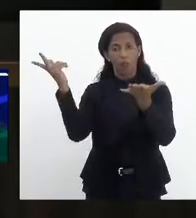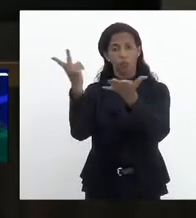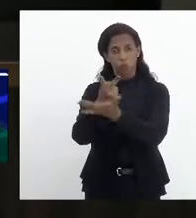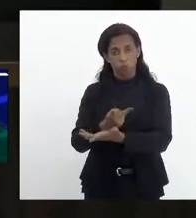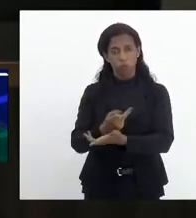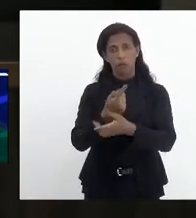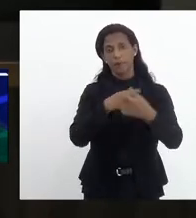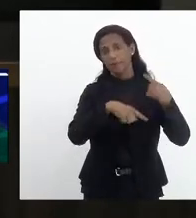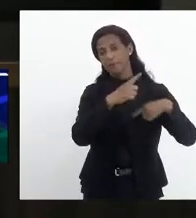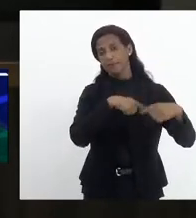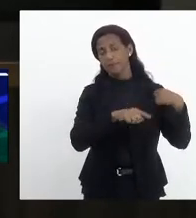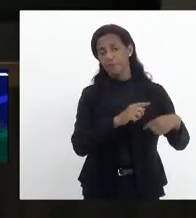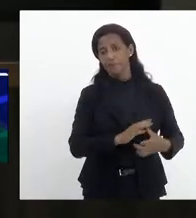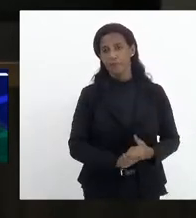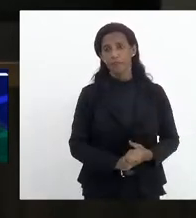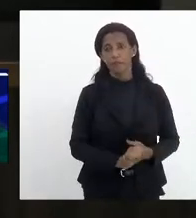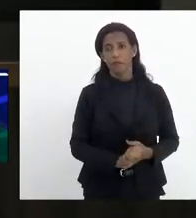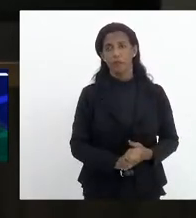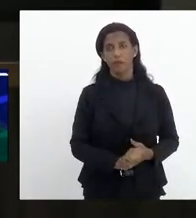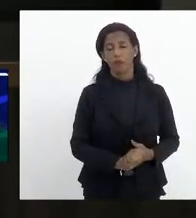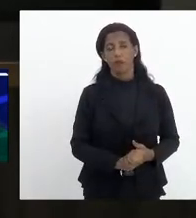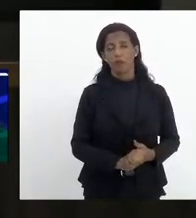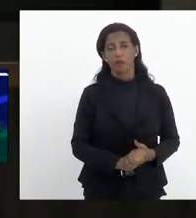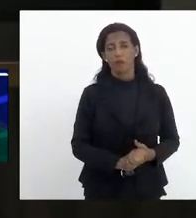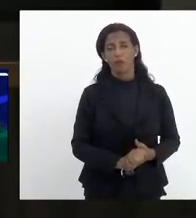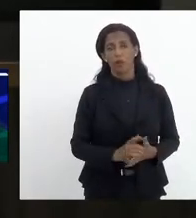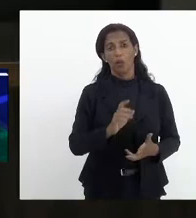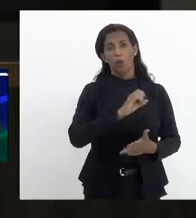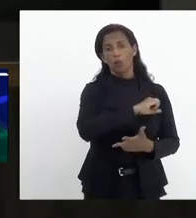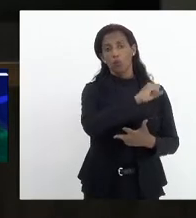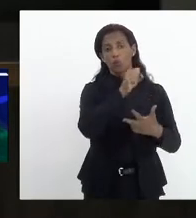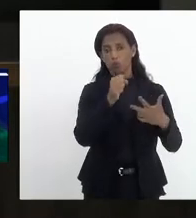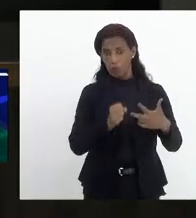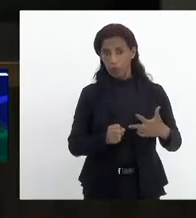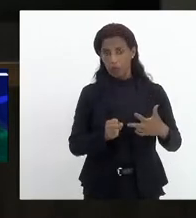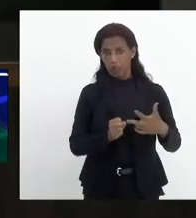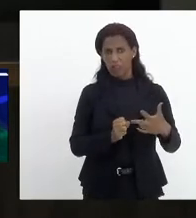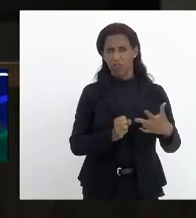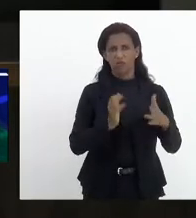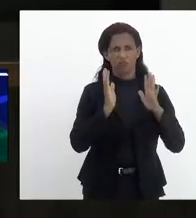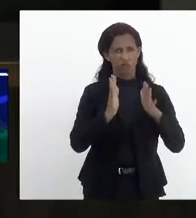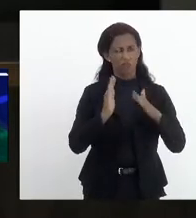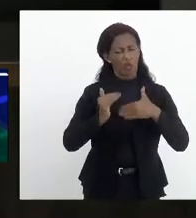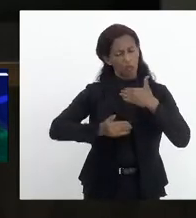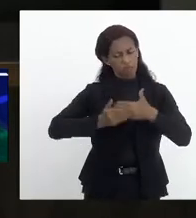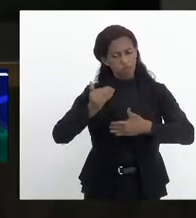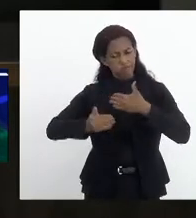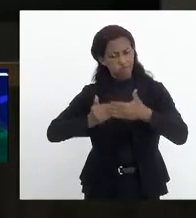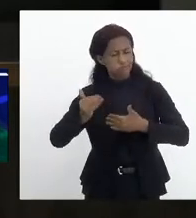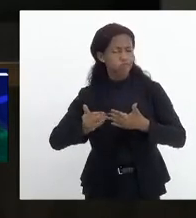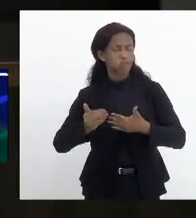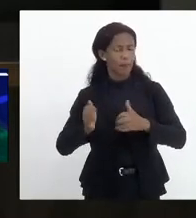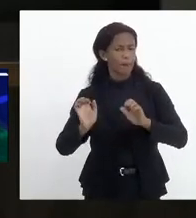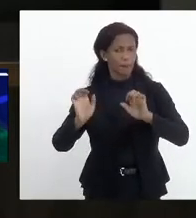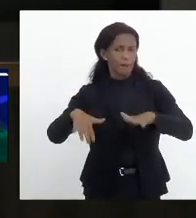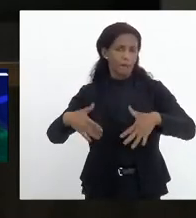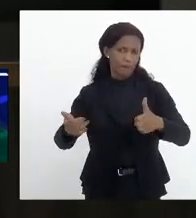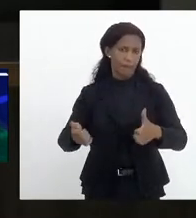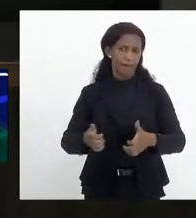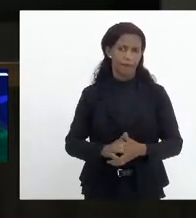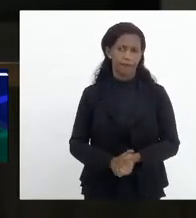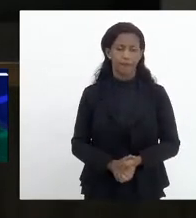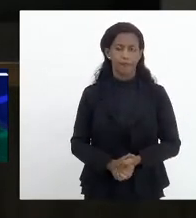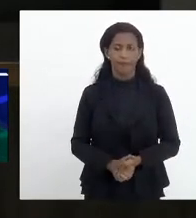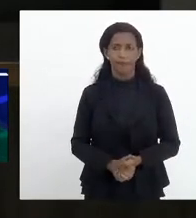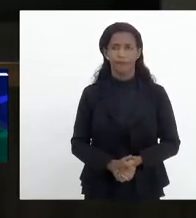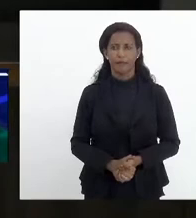aconteceram com os poderes, os entes, avançamos muito, não o bastante, mas avançamos muito.